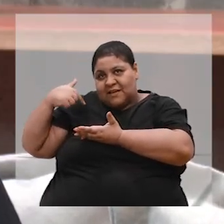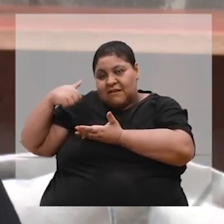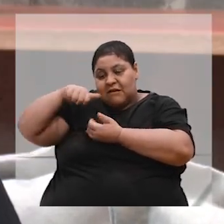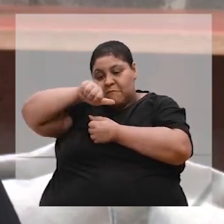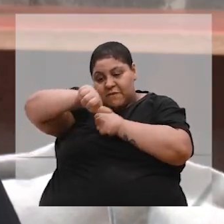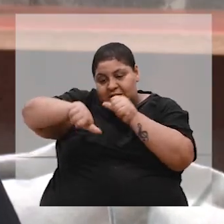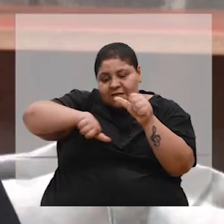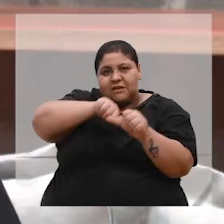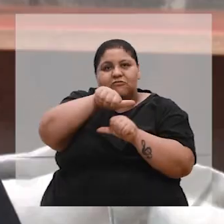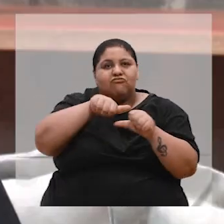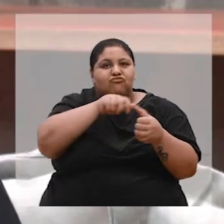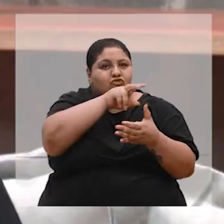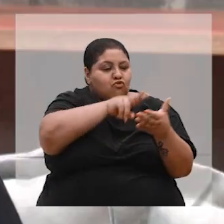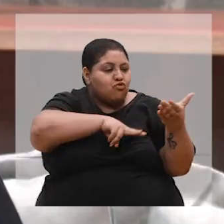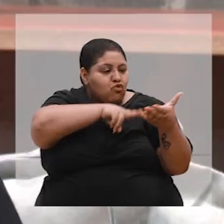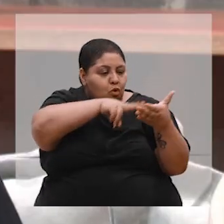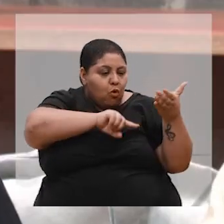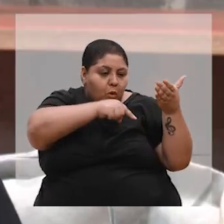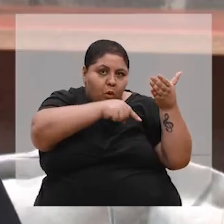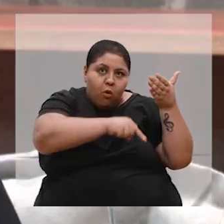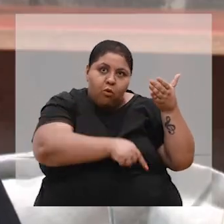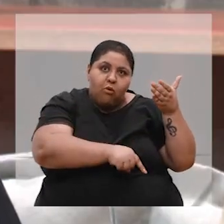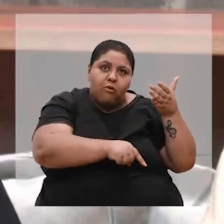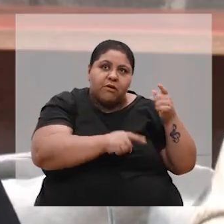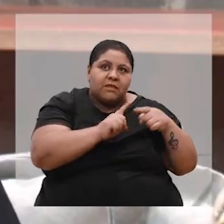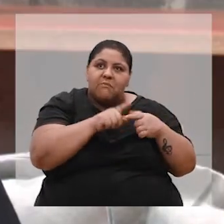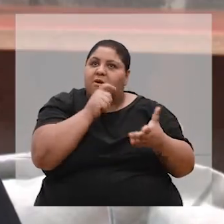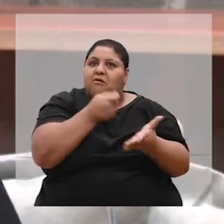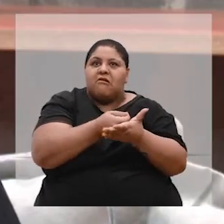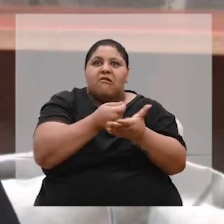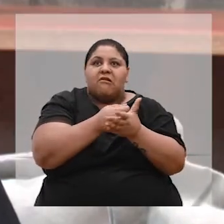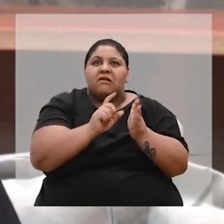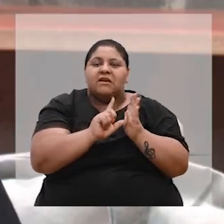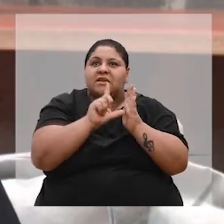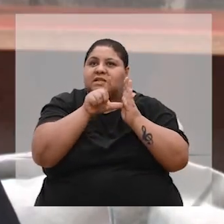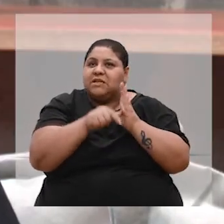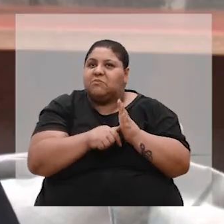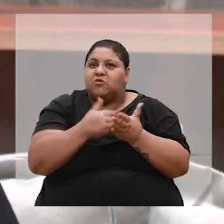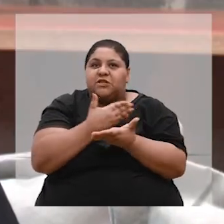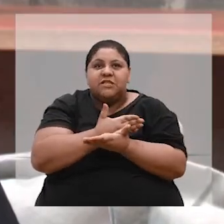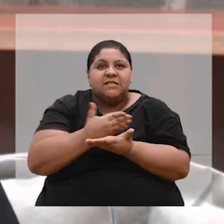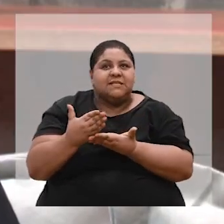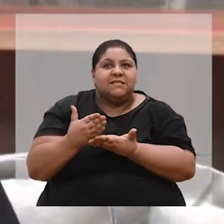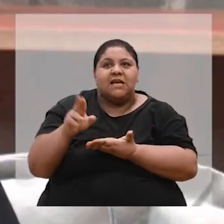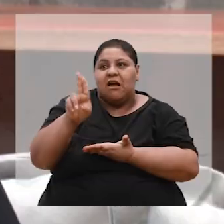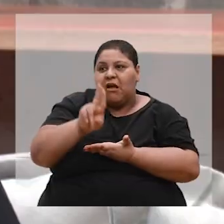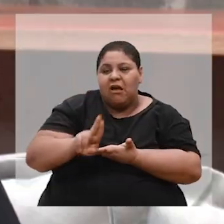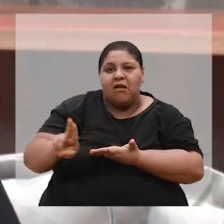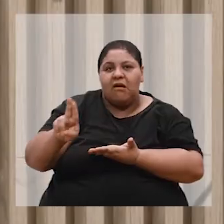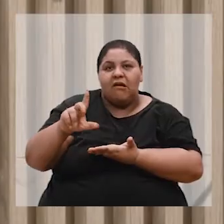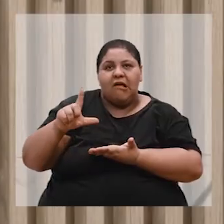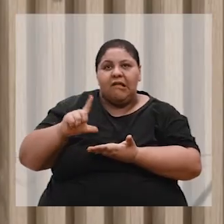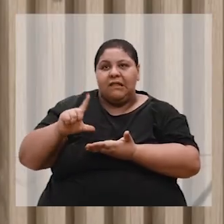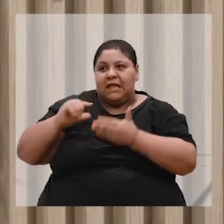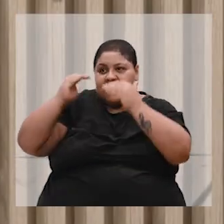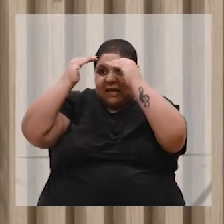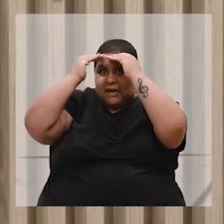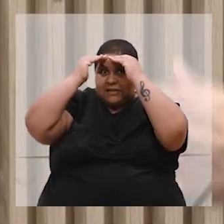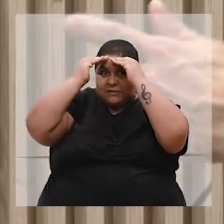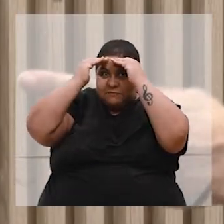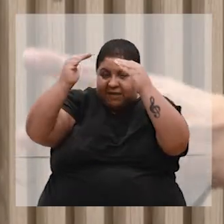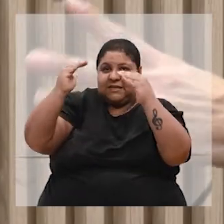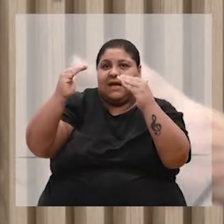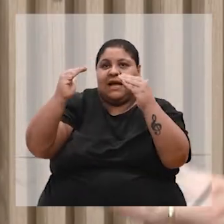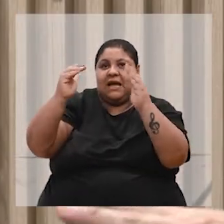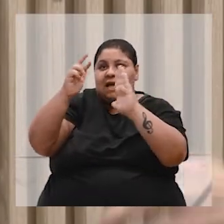me tornar um leitor, assim, voraz, ou até por obrigação, foi depois de entrar na universidade, né. De ter que cumprir,